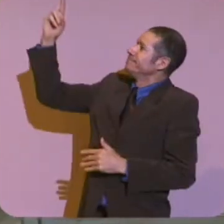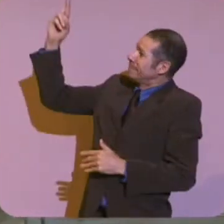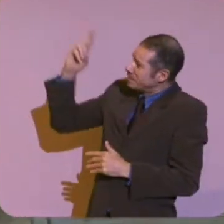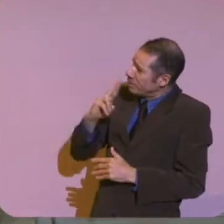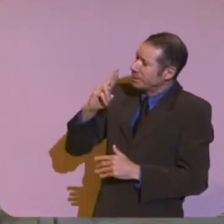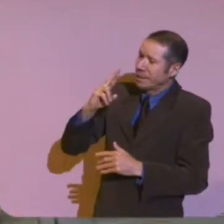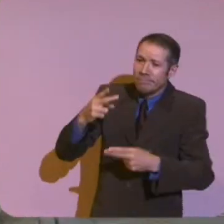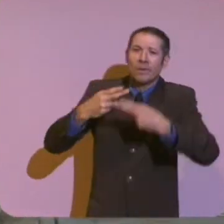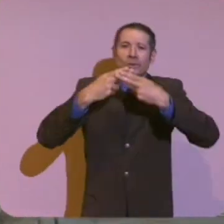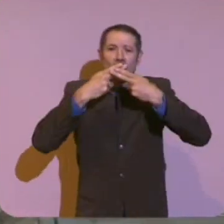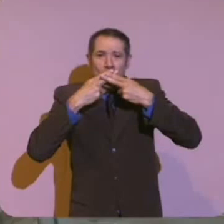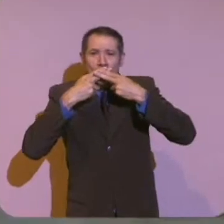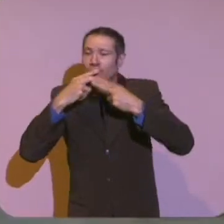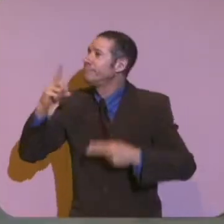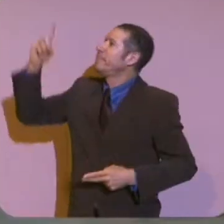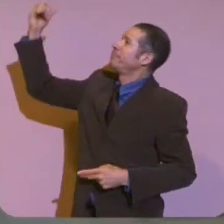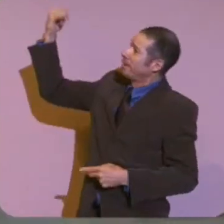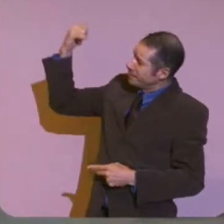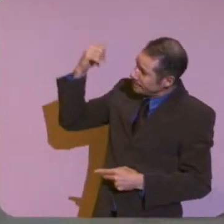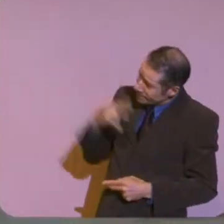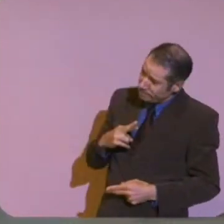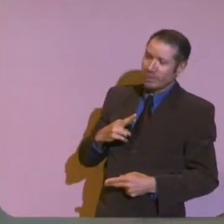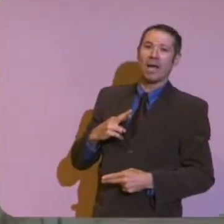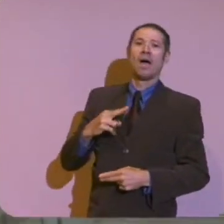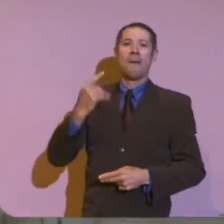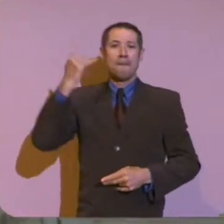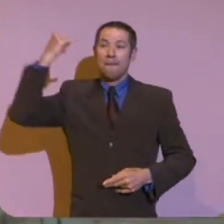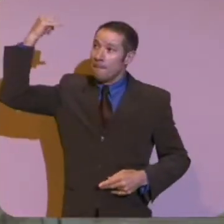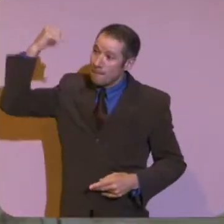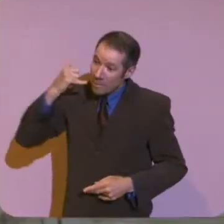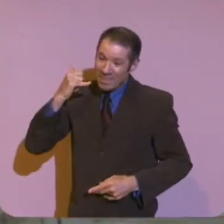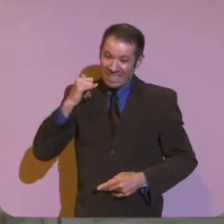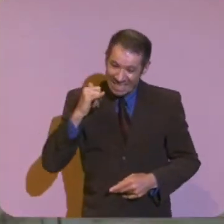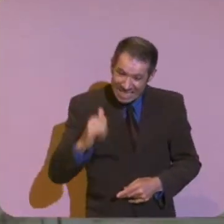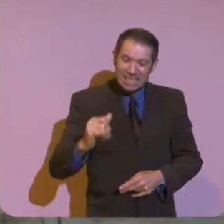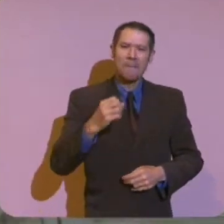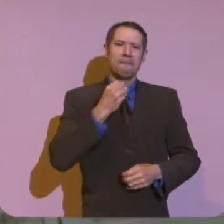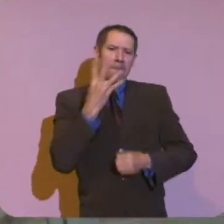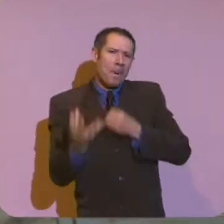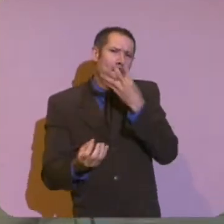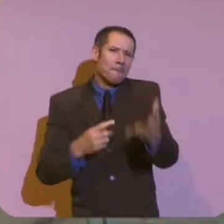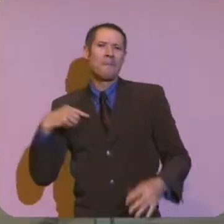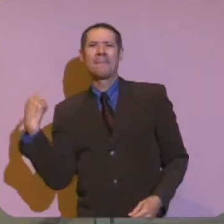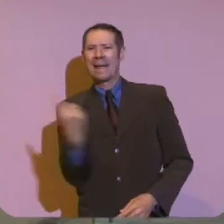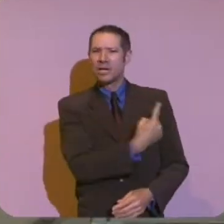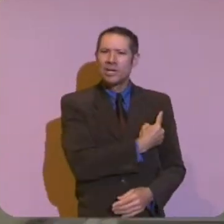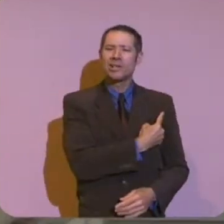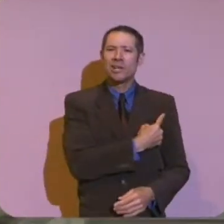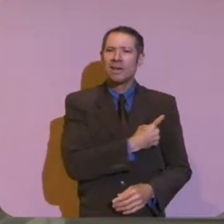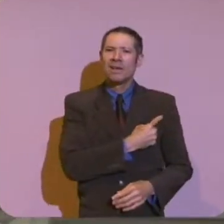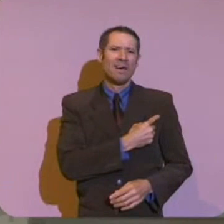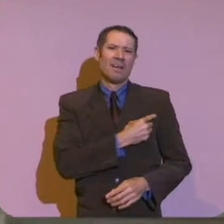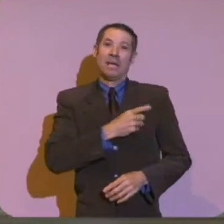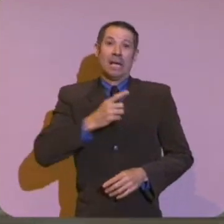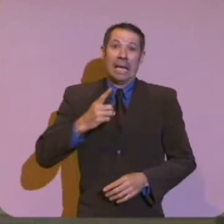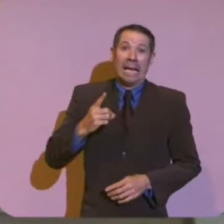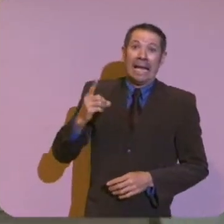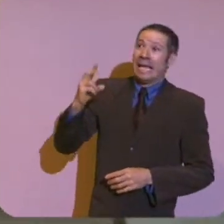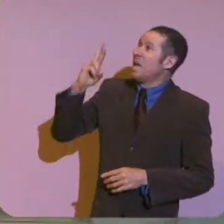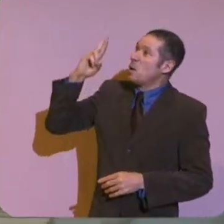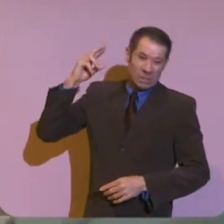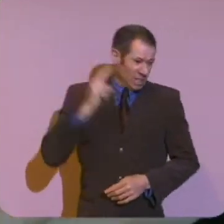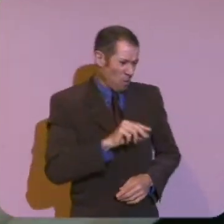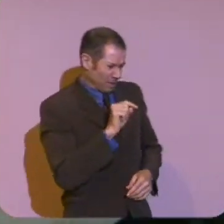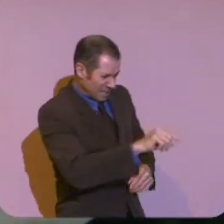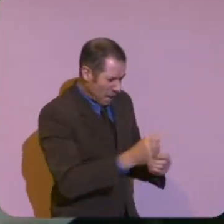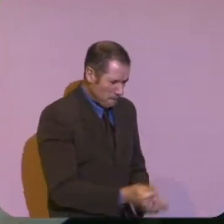faz jejum e Deus vai responder, tem profeta que vai profetizar coisa boa para a gente. Ele está dizendo: não, eu sou o Senhor, você é